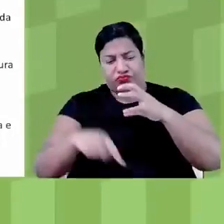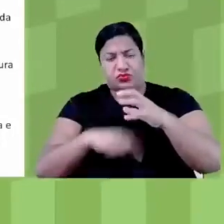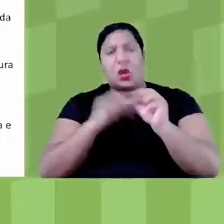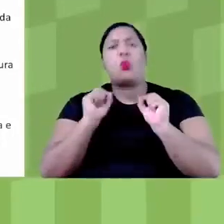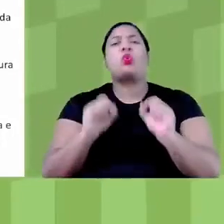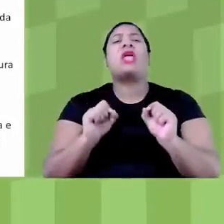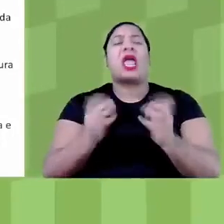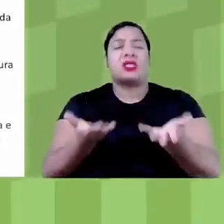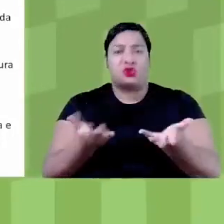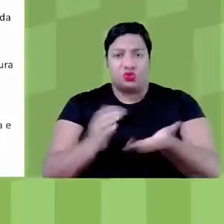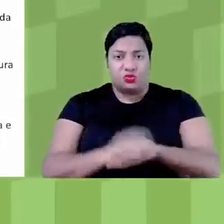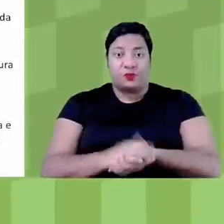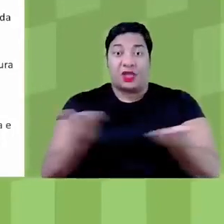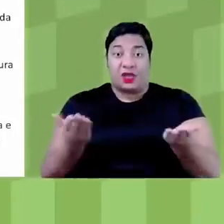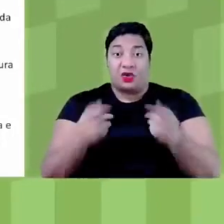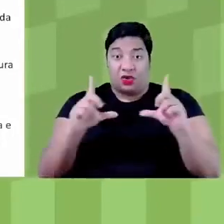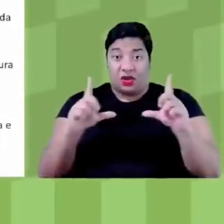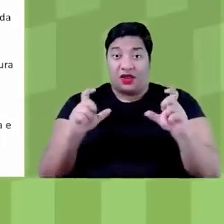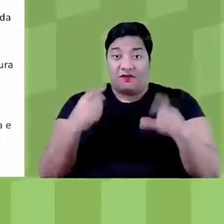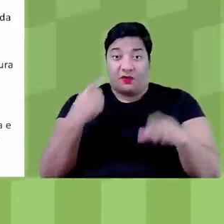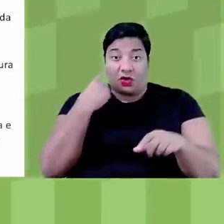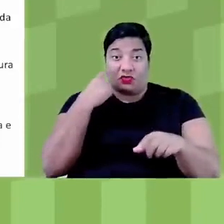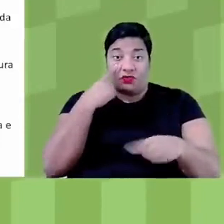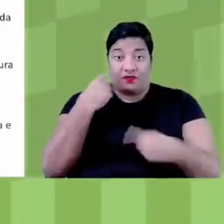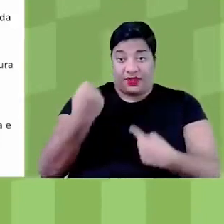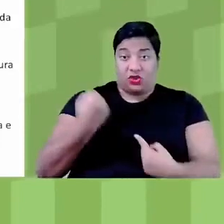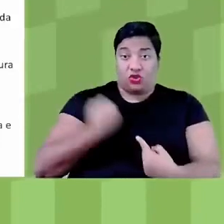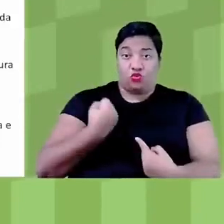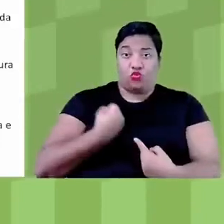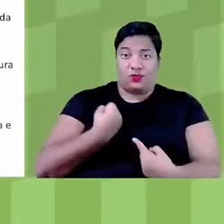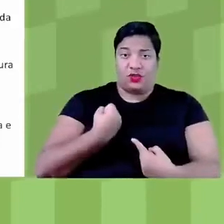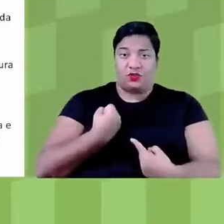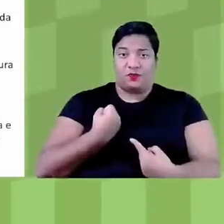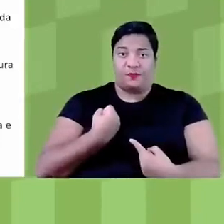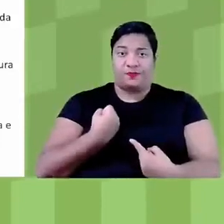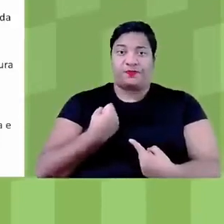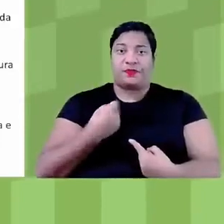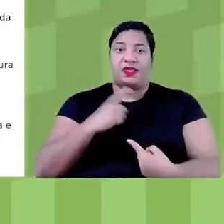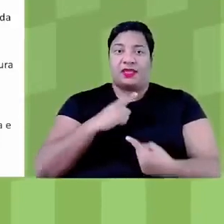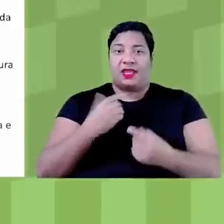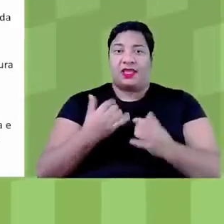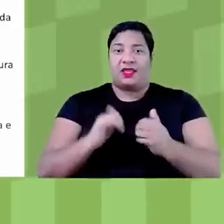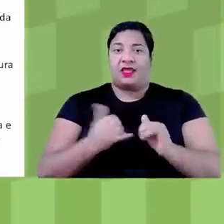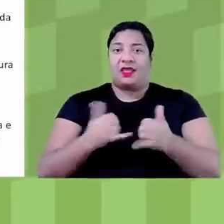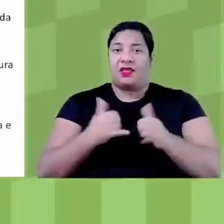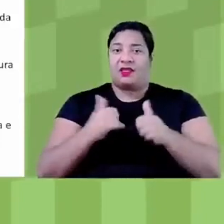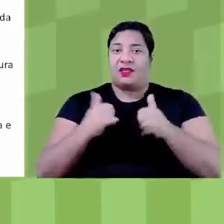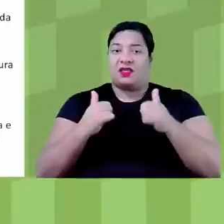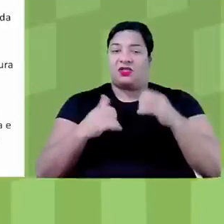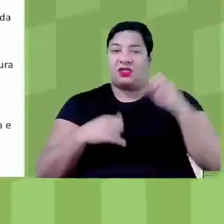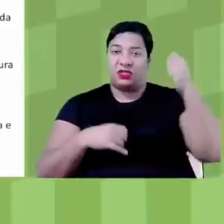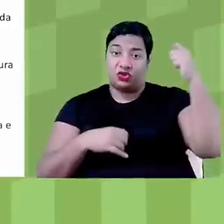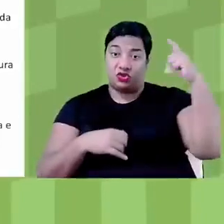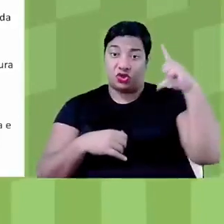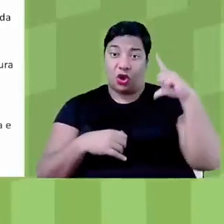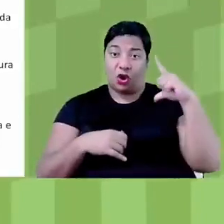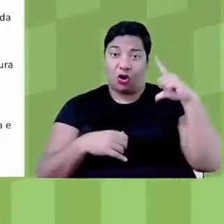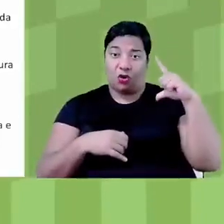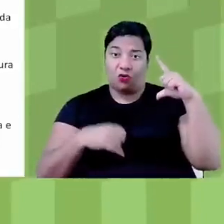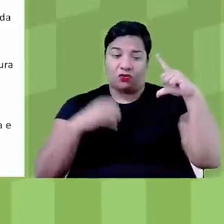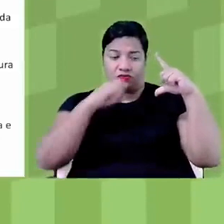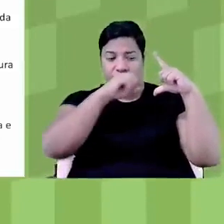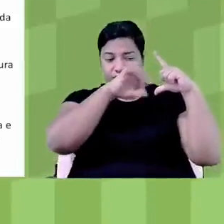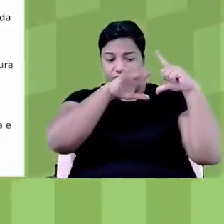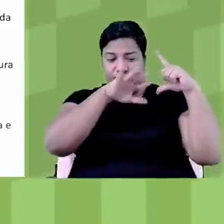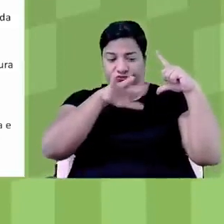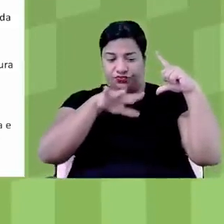gente vê aqui, indicado pelos números, né? A energia vem do Sol, uma parte